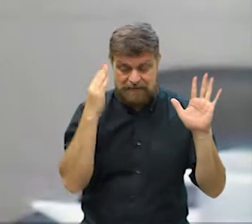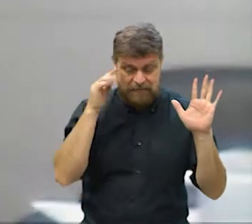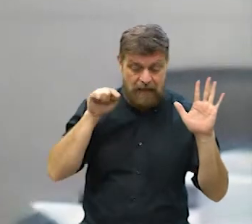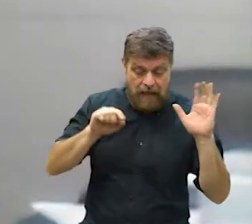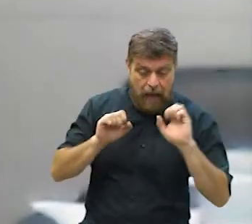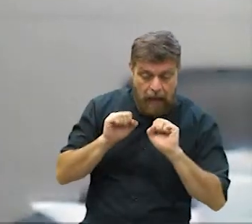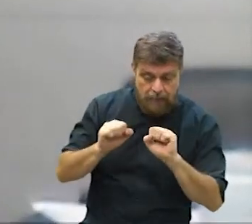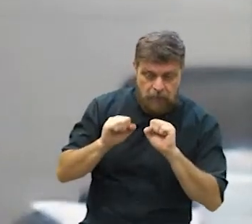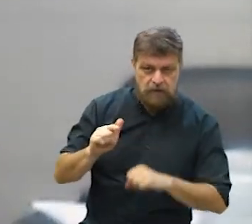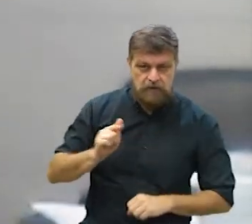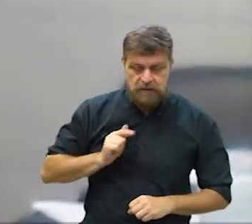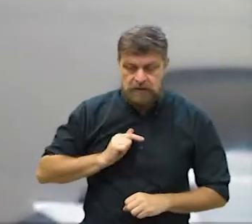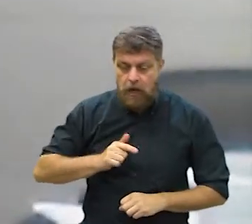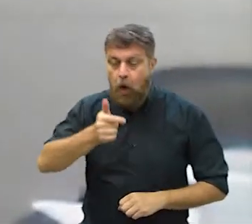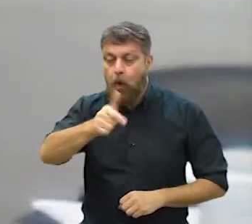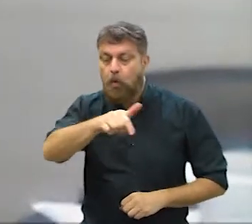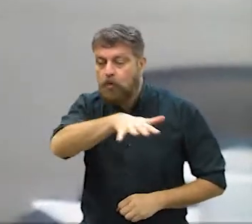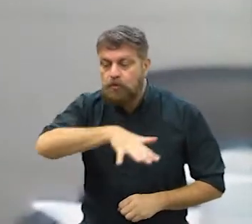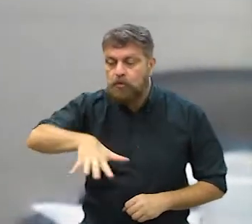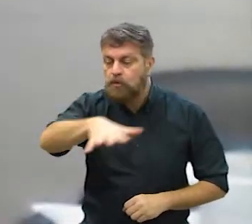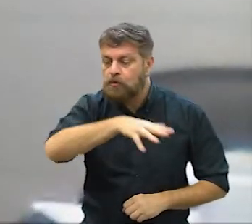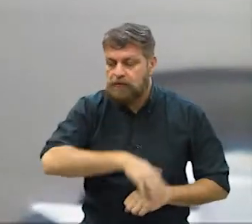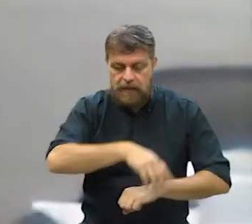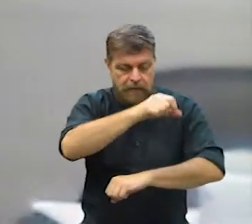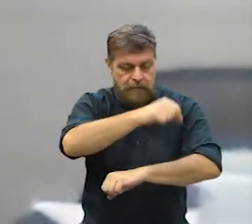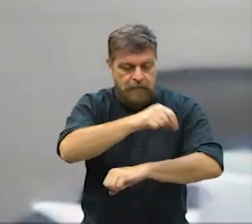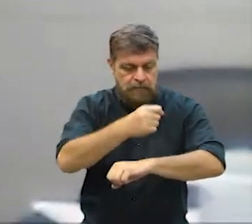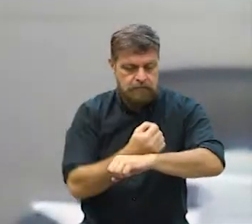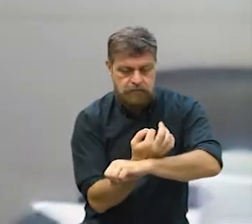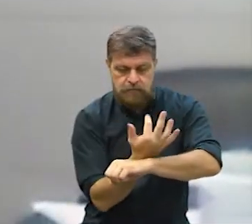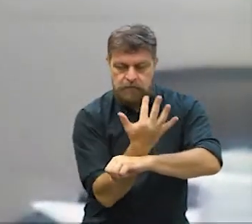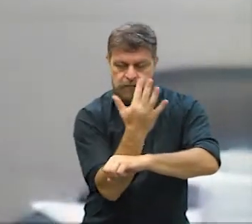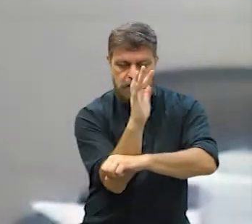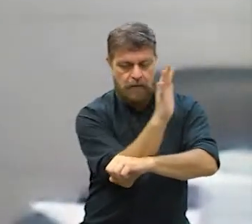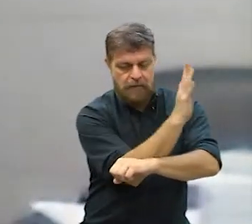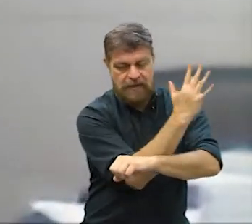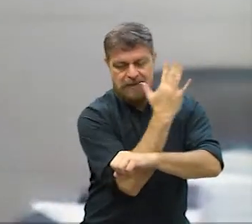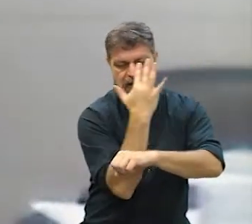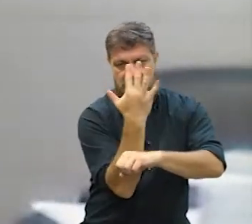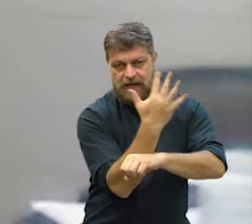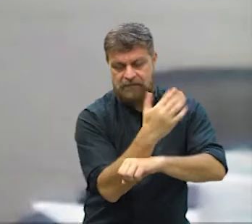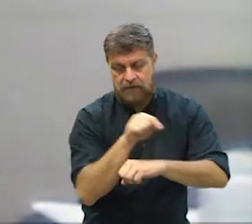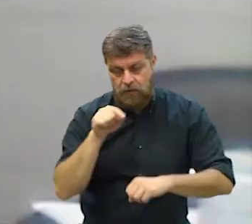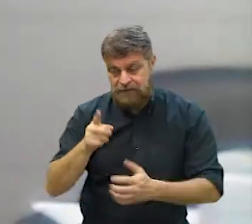verificar se é possível haver uma compensação ambiental ou se